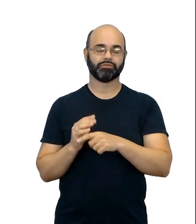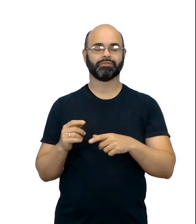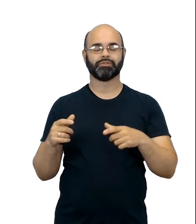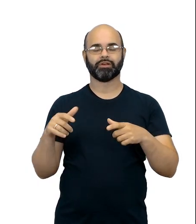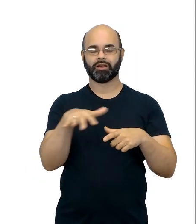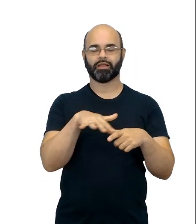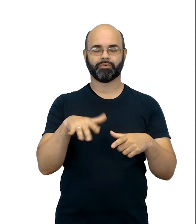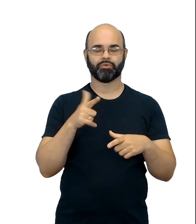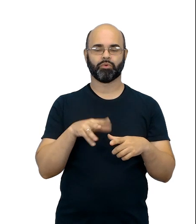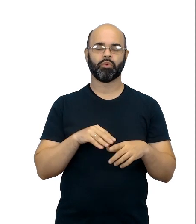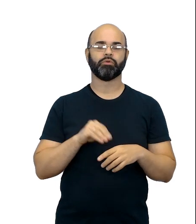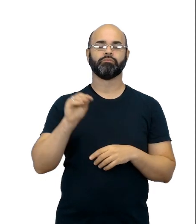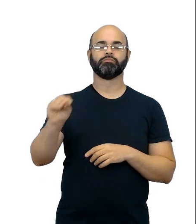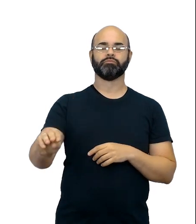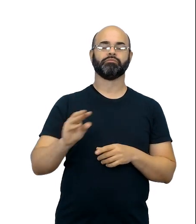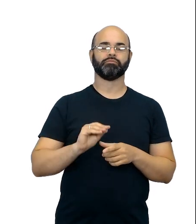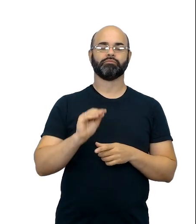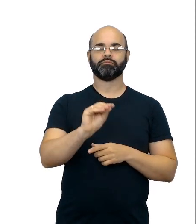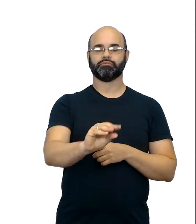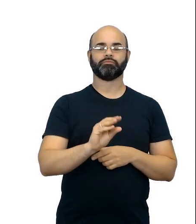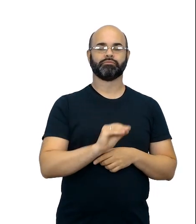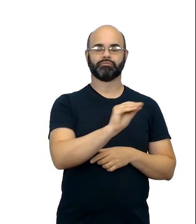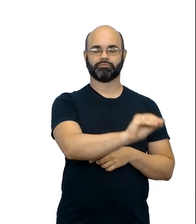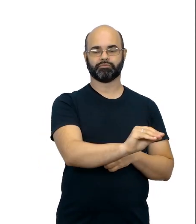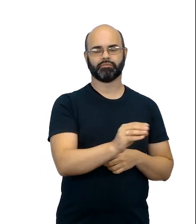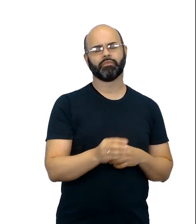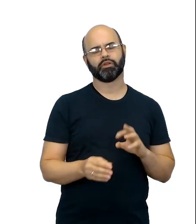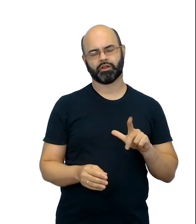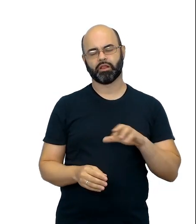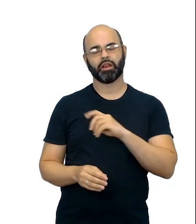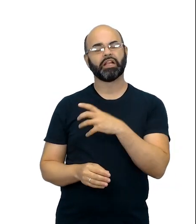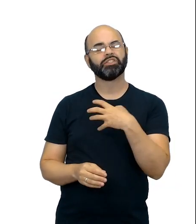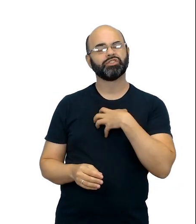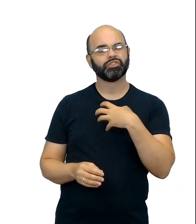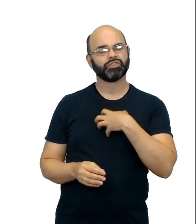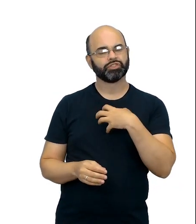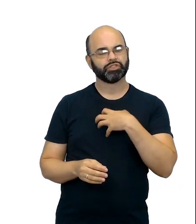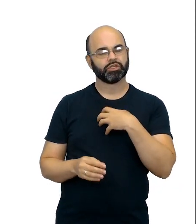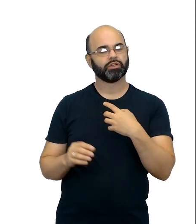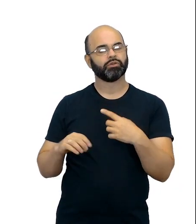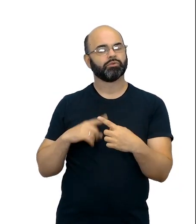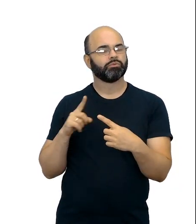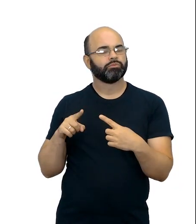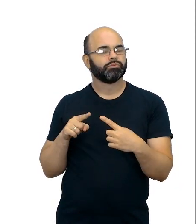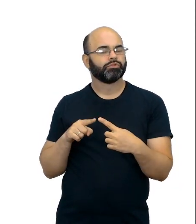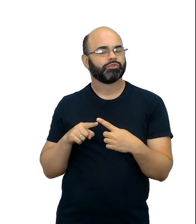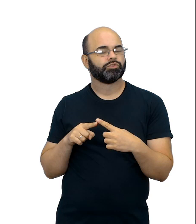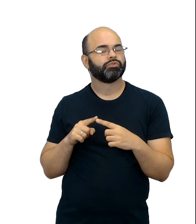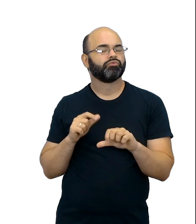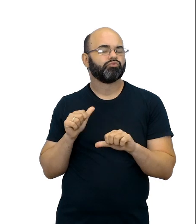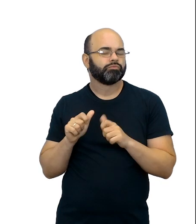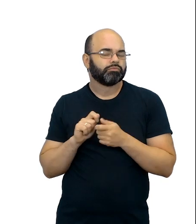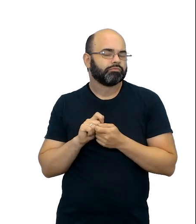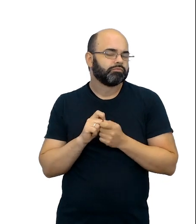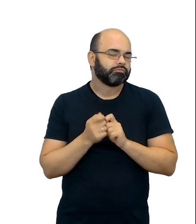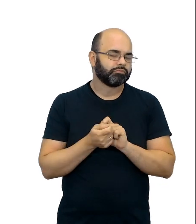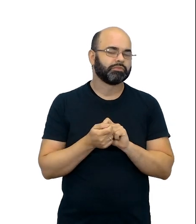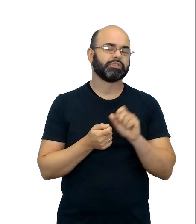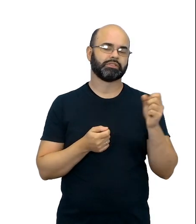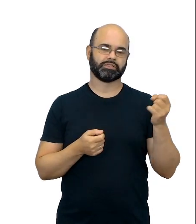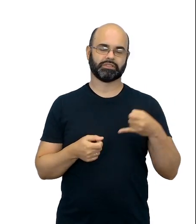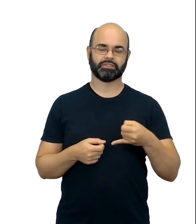que muda-se o seu formato e a sua intencionalidade. Então, é importante compreender